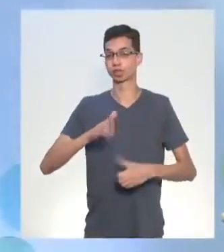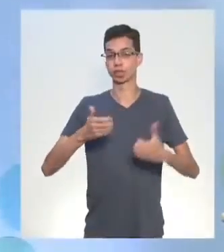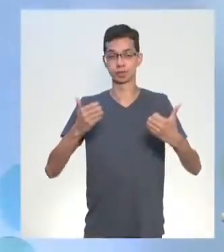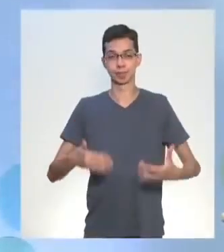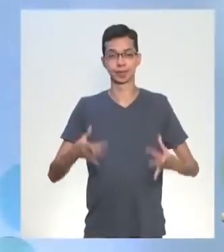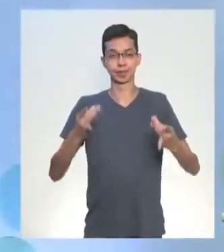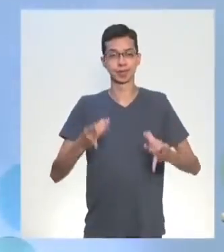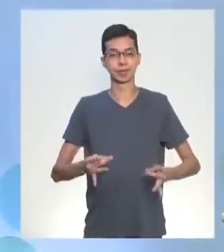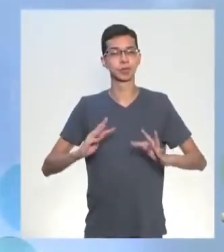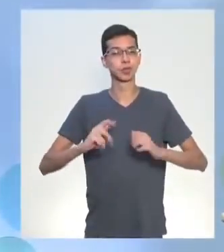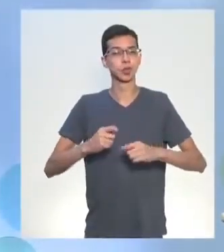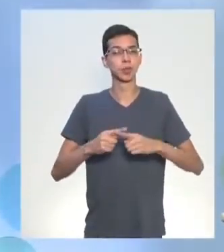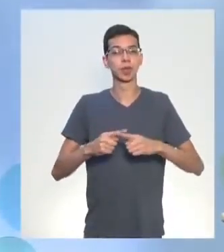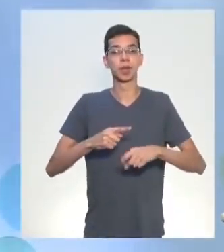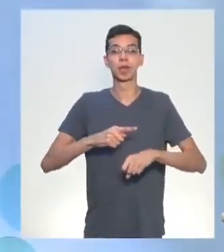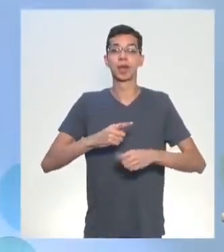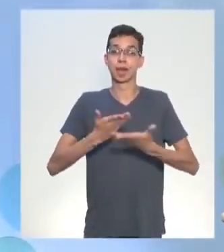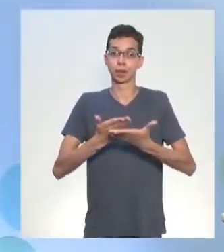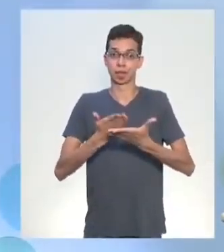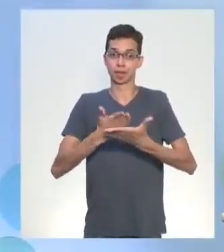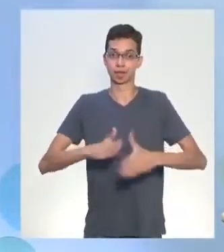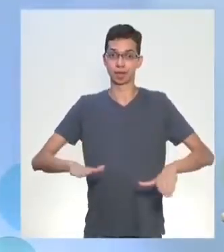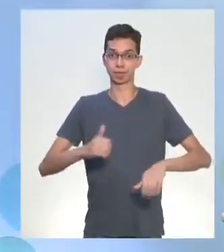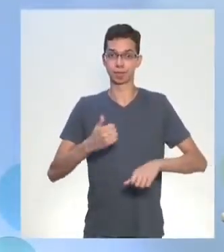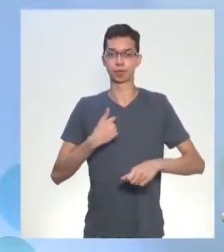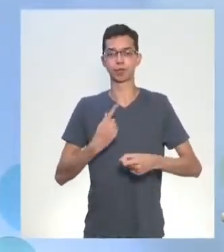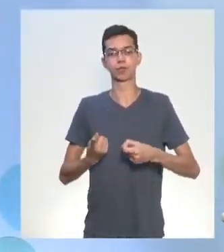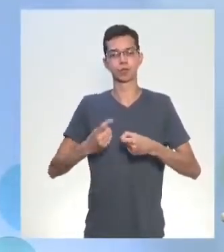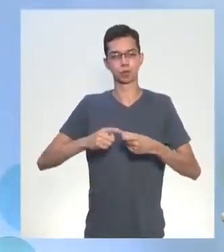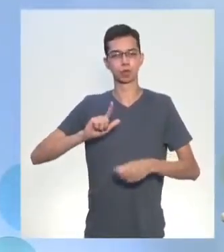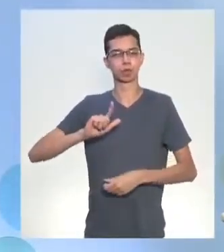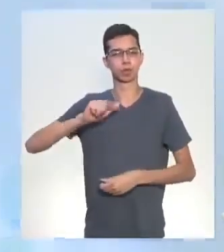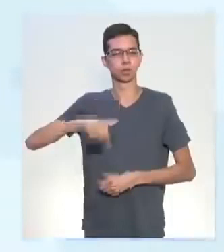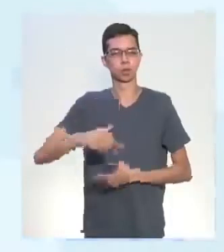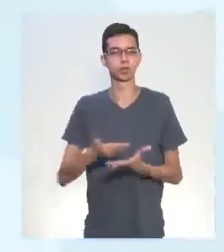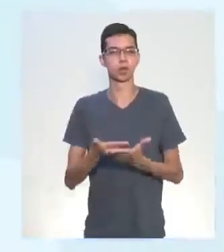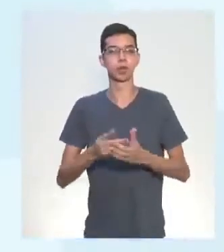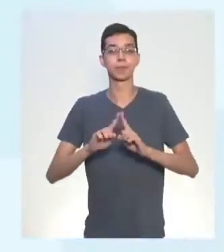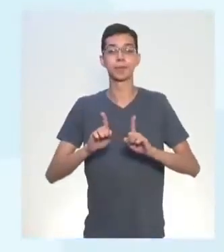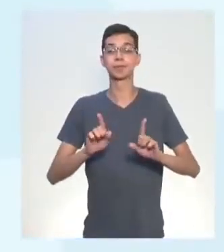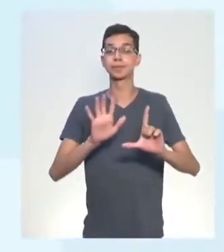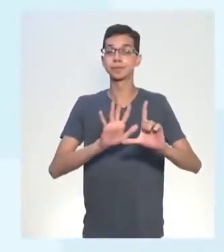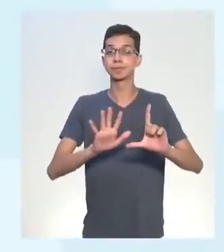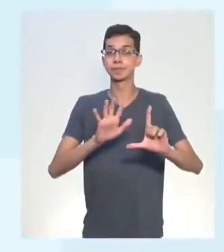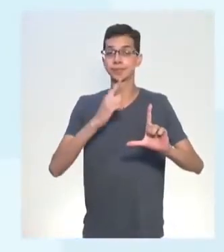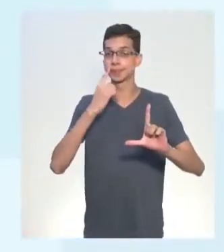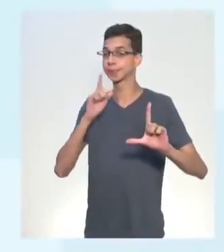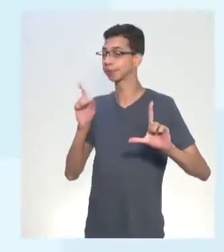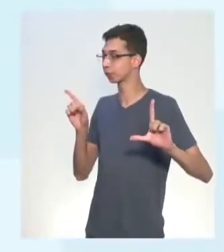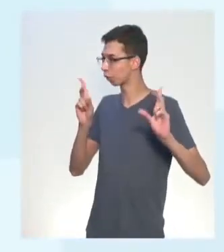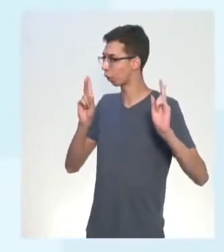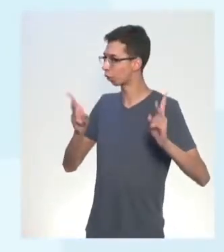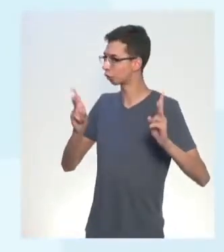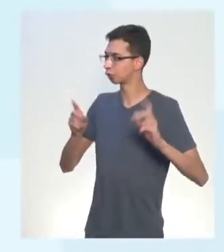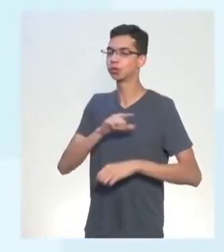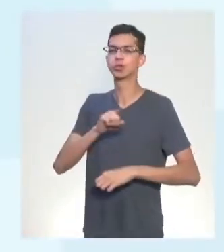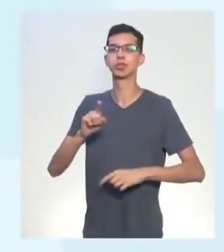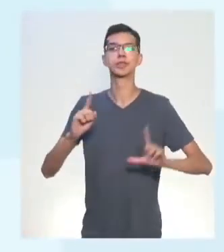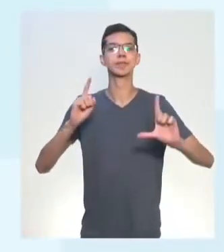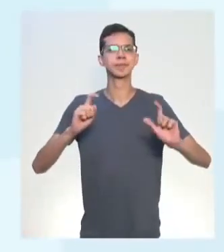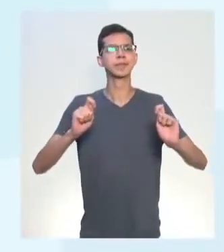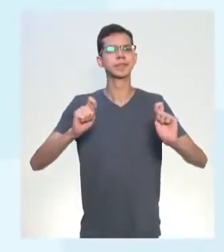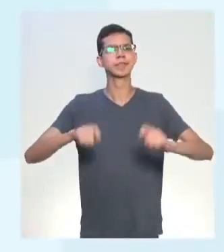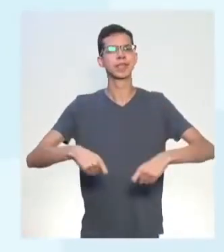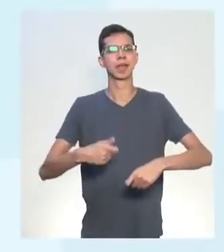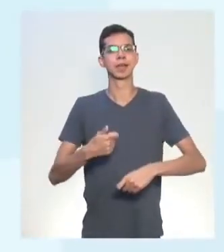acabando. E eu posso voltar na próxima aula, tá? Mas eu quero que você... Deixa na telinha, por favor, para eles tirarem um print. Esse exercício é muito